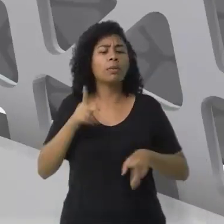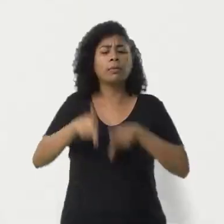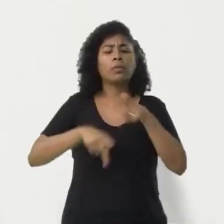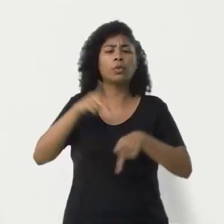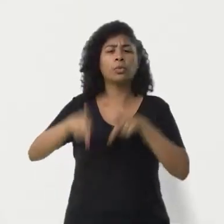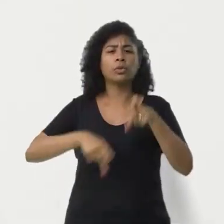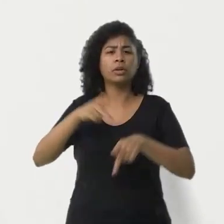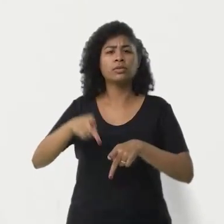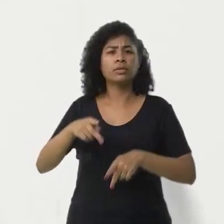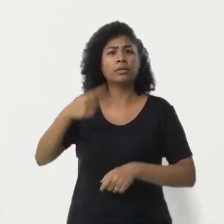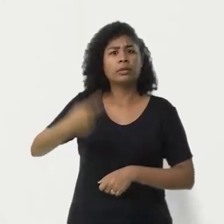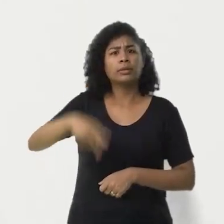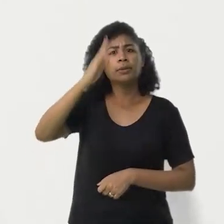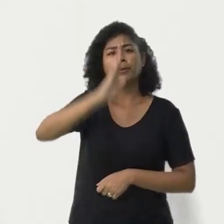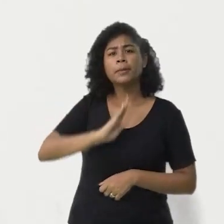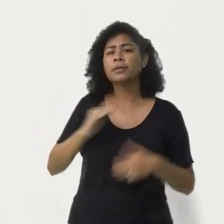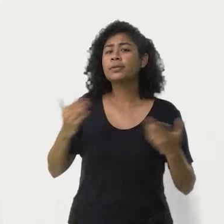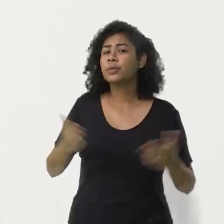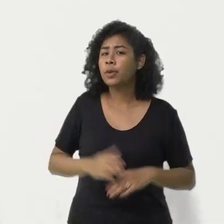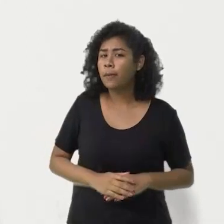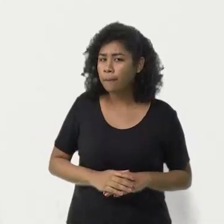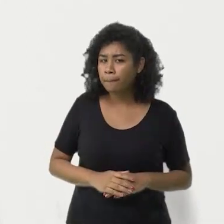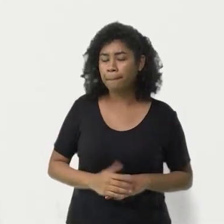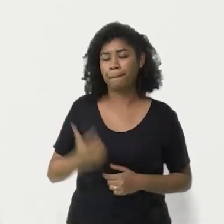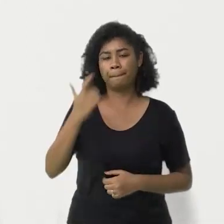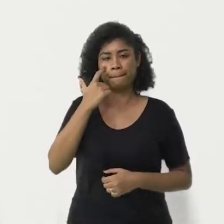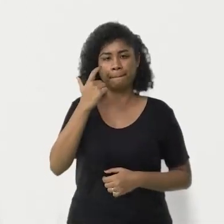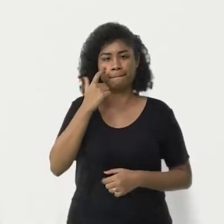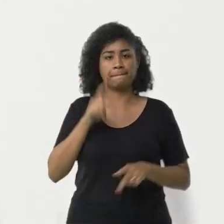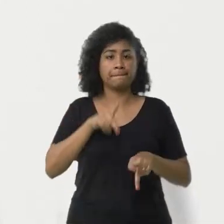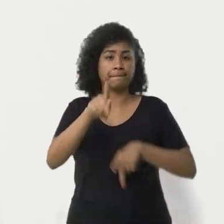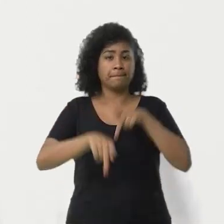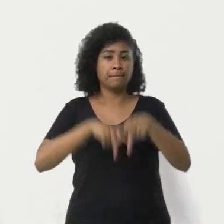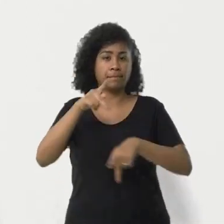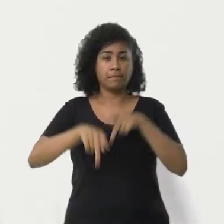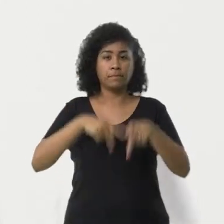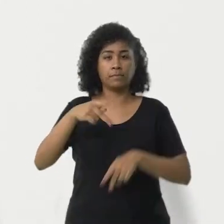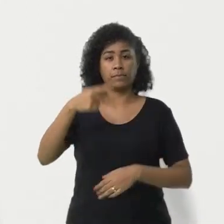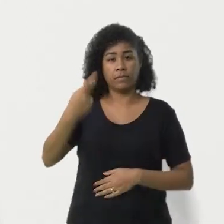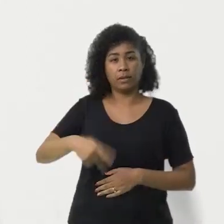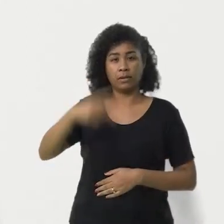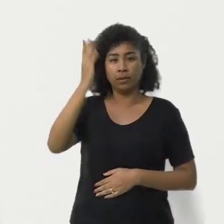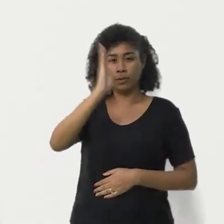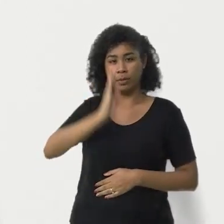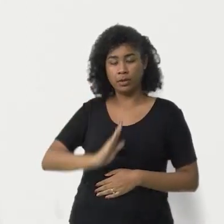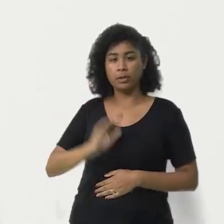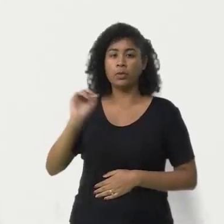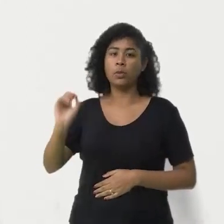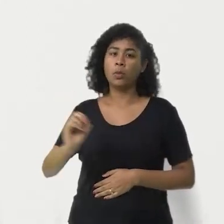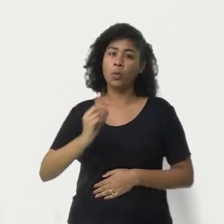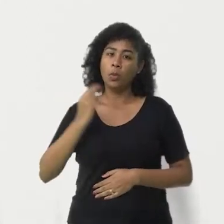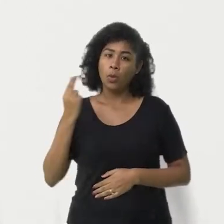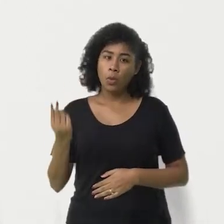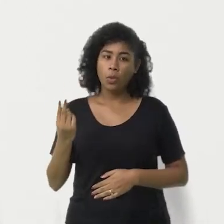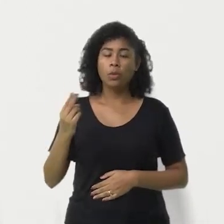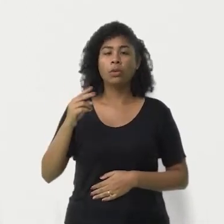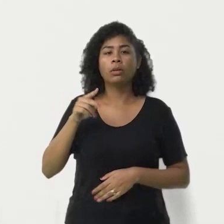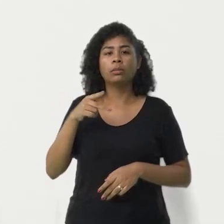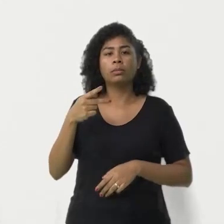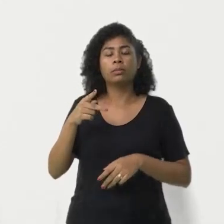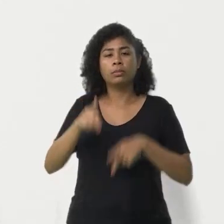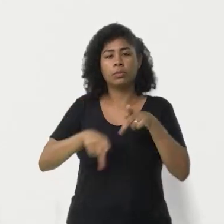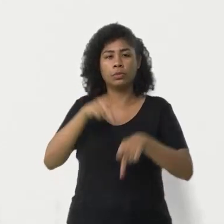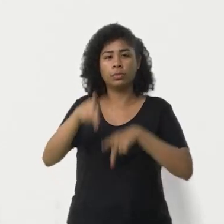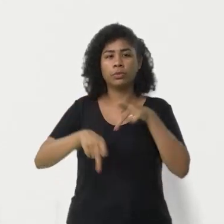Olha só, a gente vai verificar, gente, que a população absoluta, ou também conhecida como a